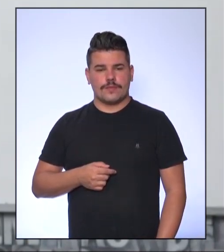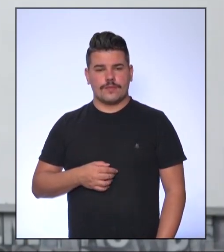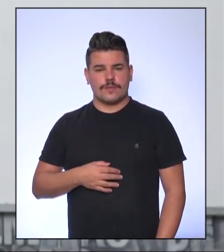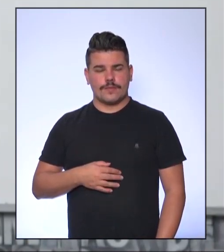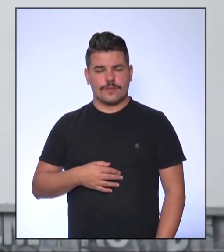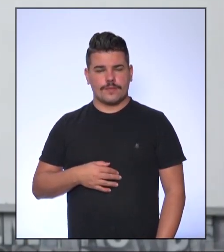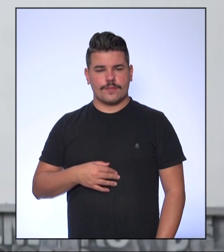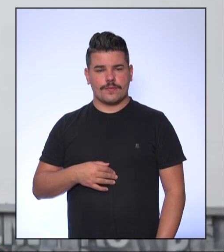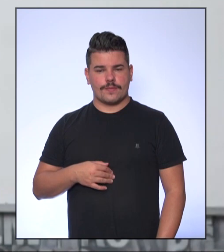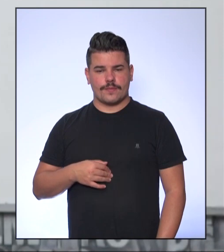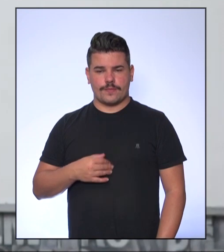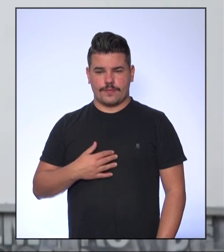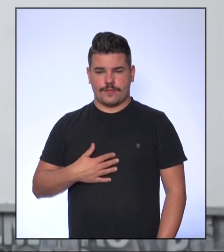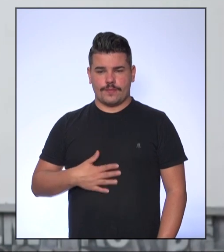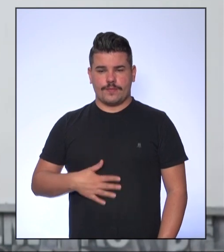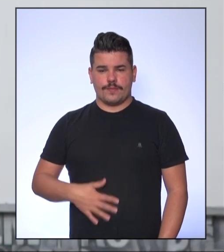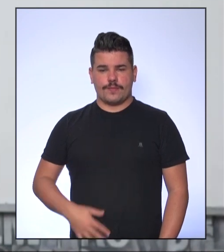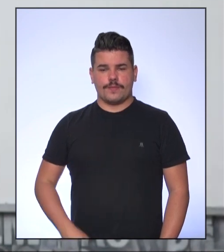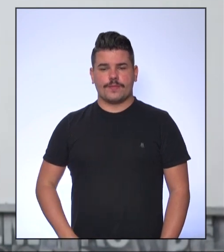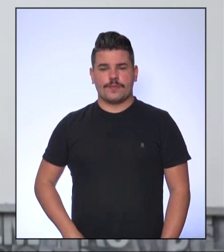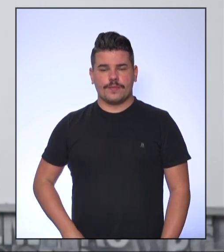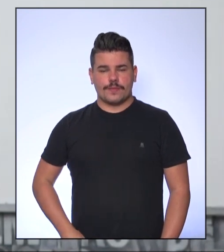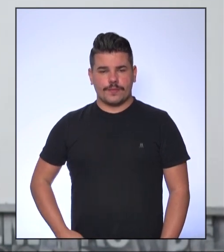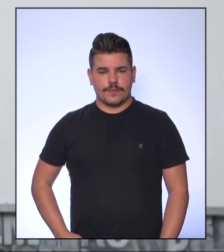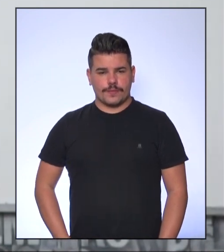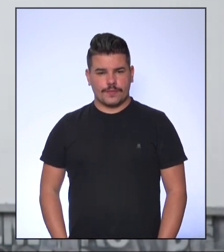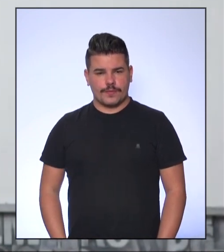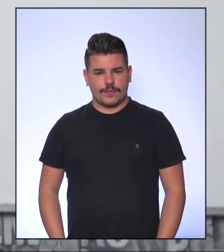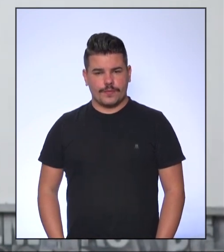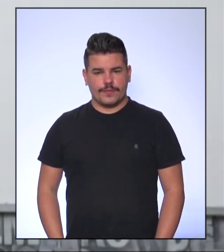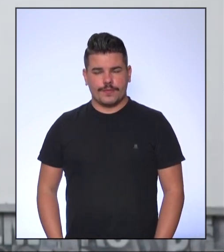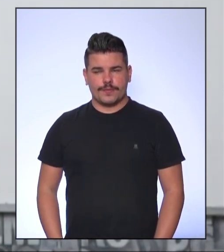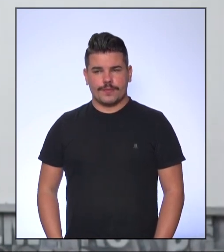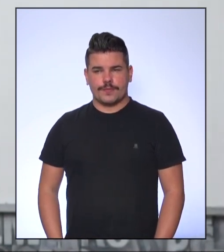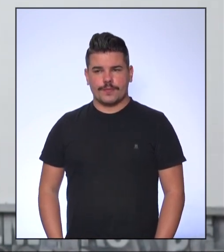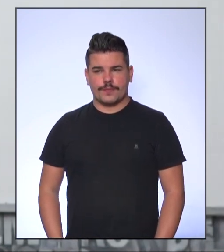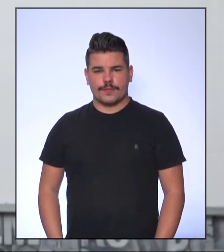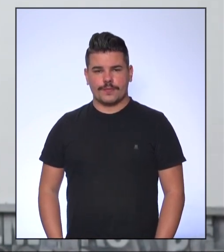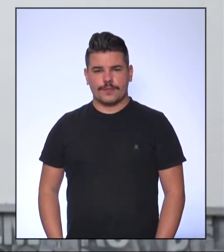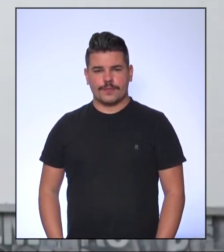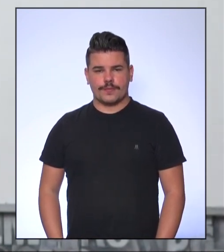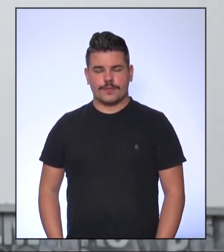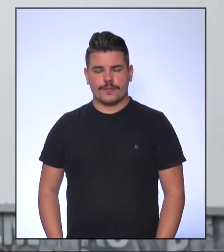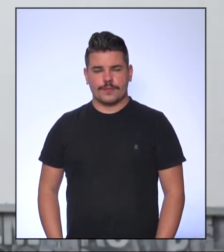na obra, na parte de artes,